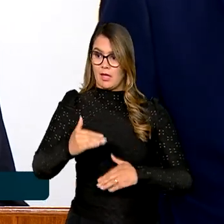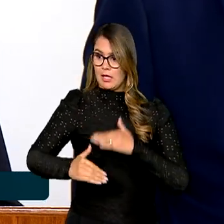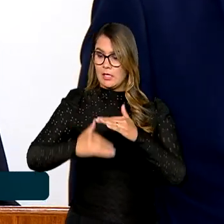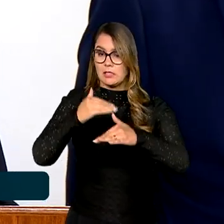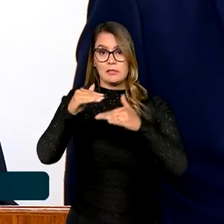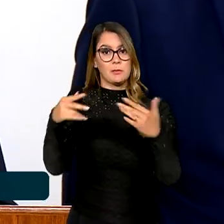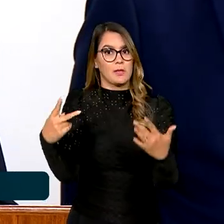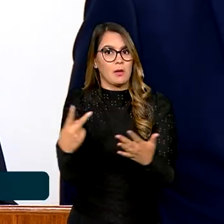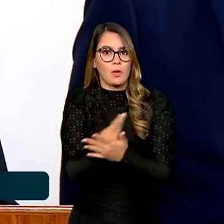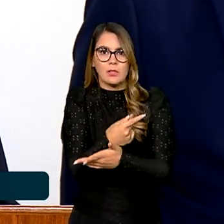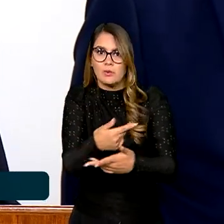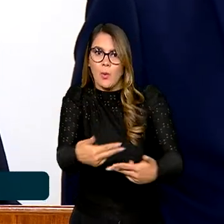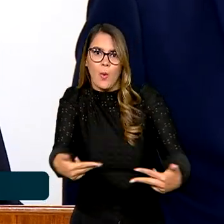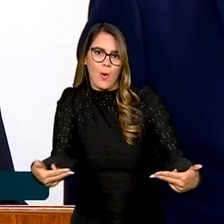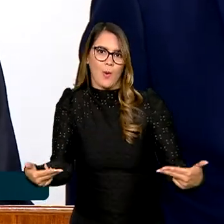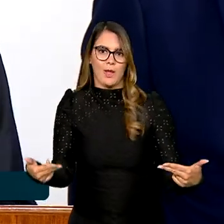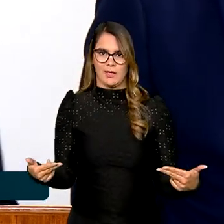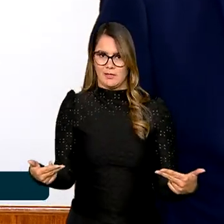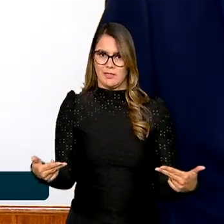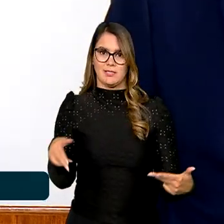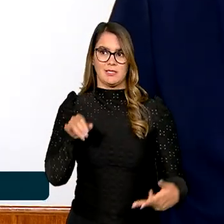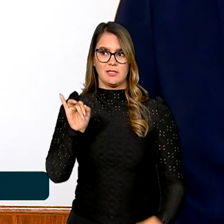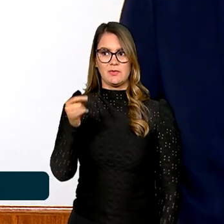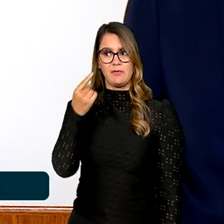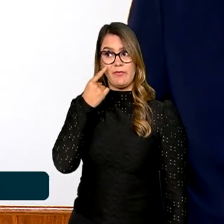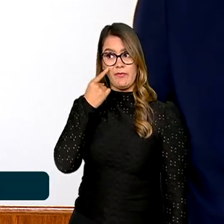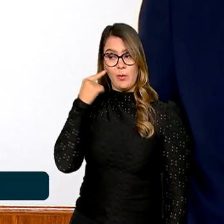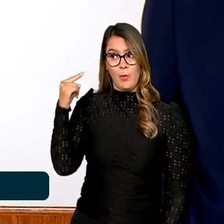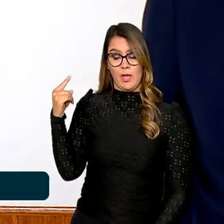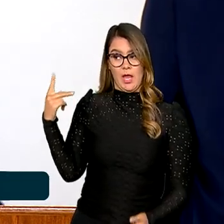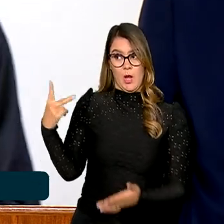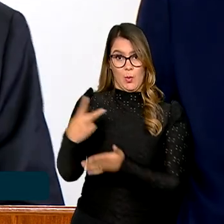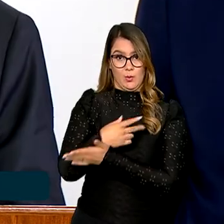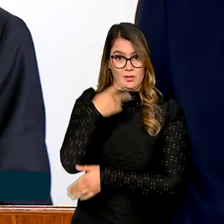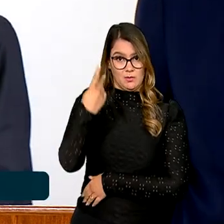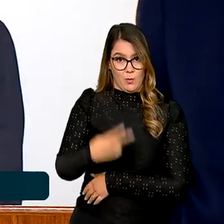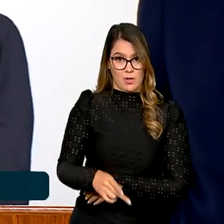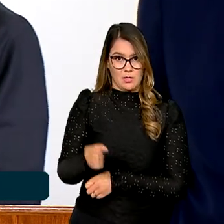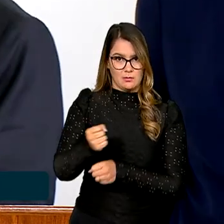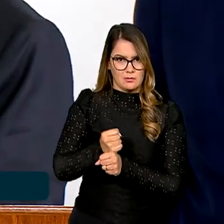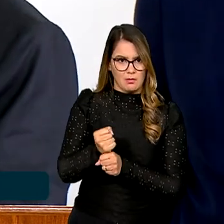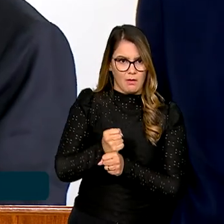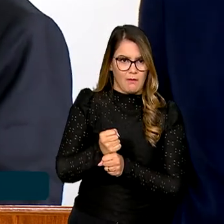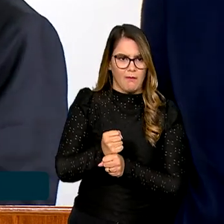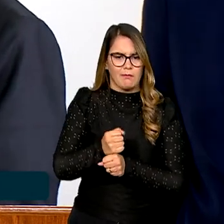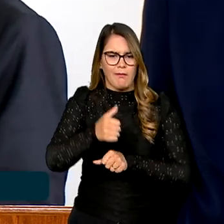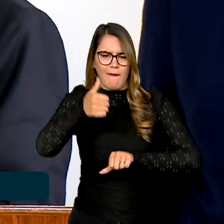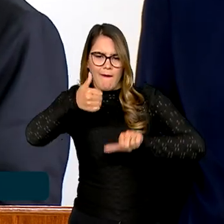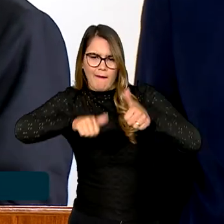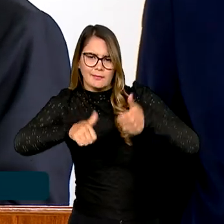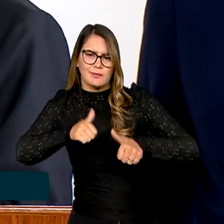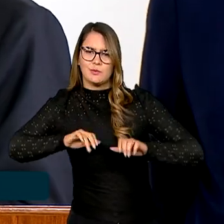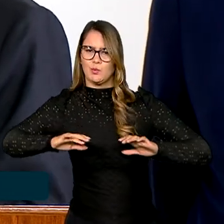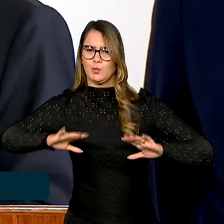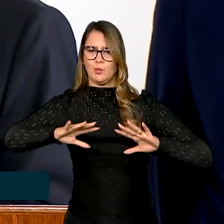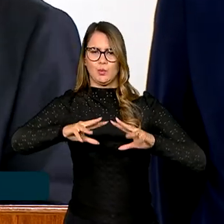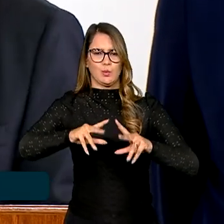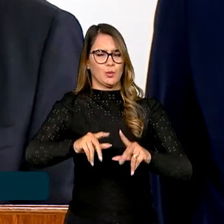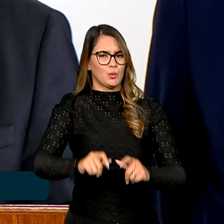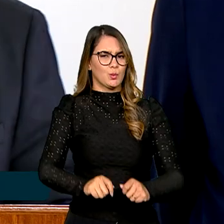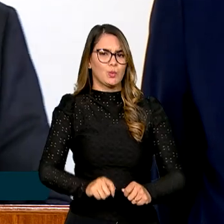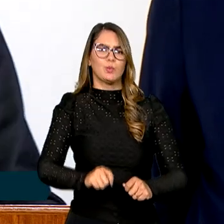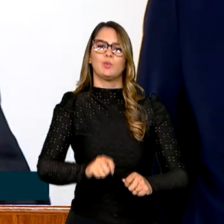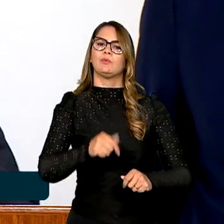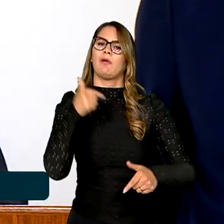estão acontecendo. Se você pegar o que aconteceu esse ano, você vai analisar que